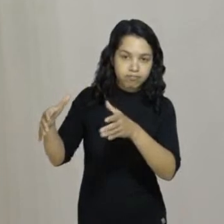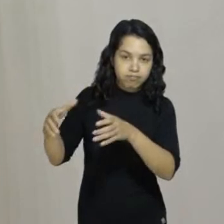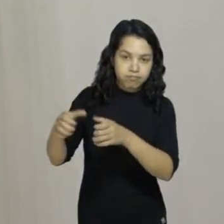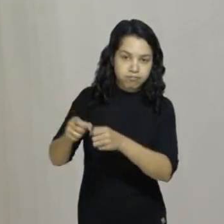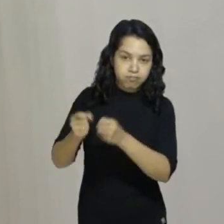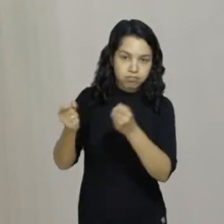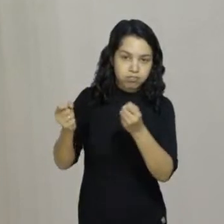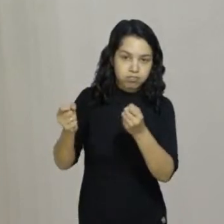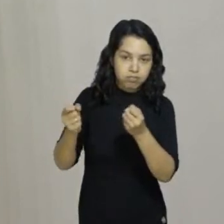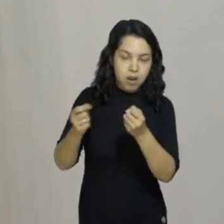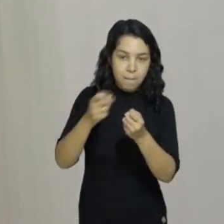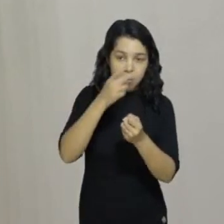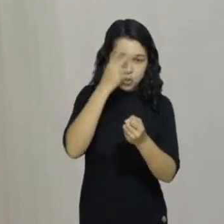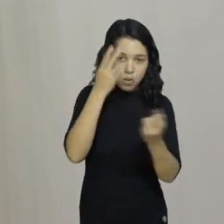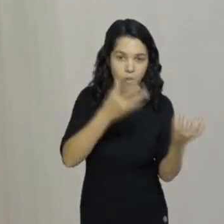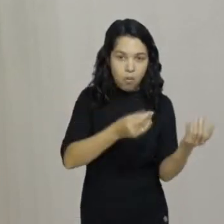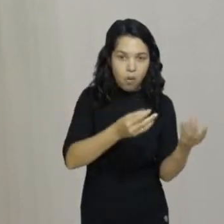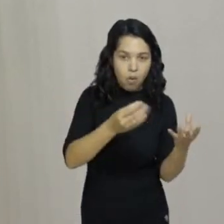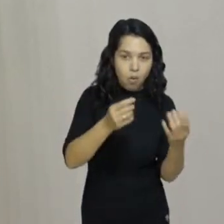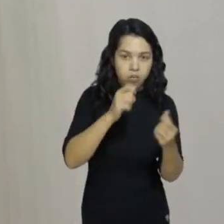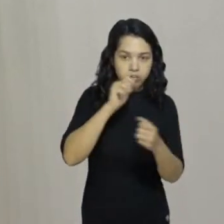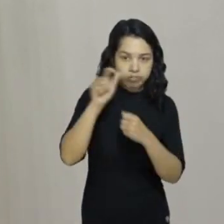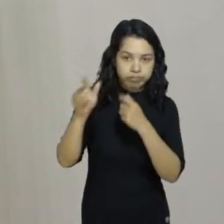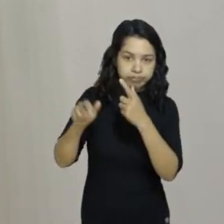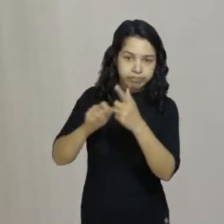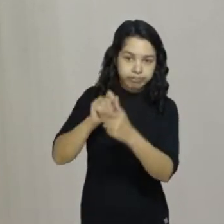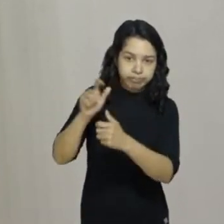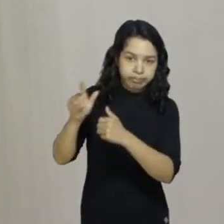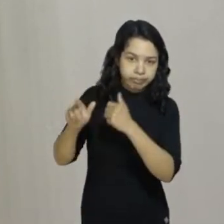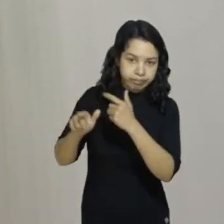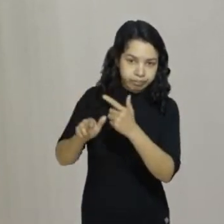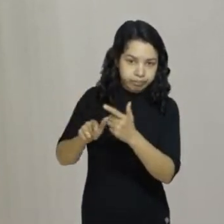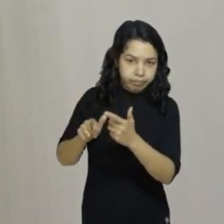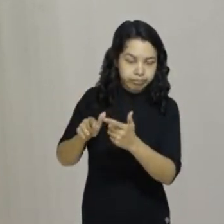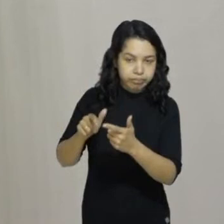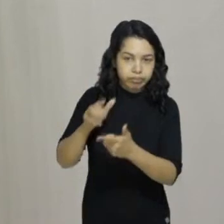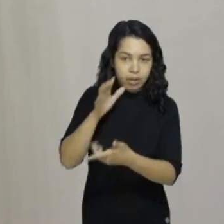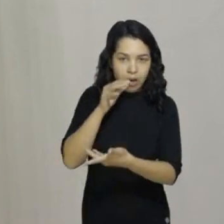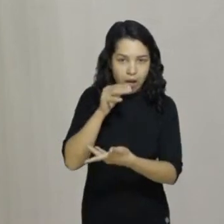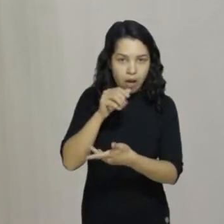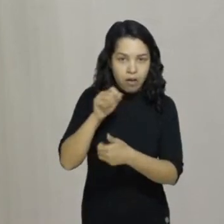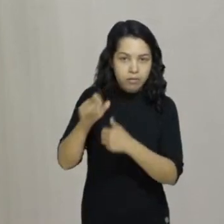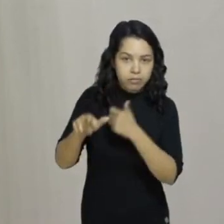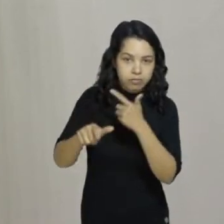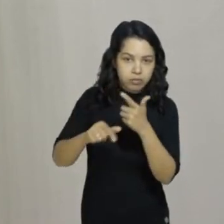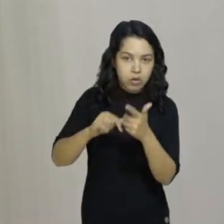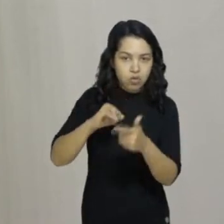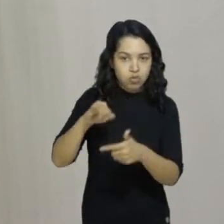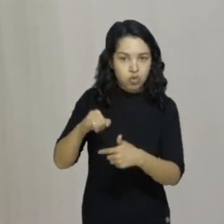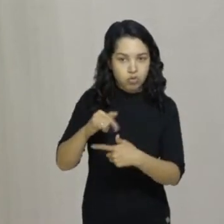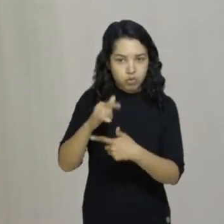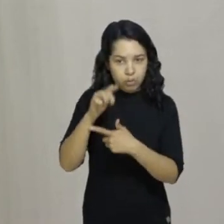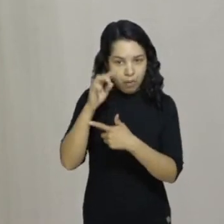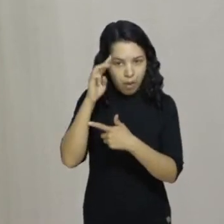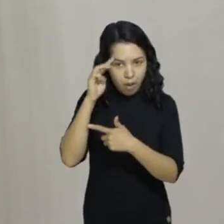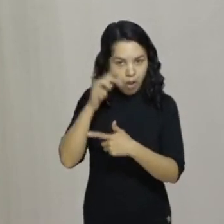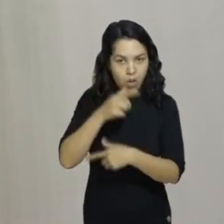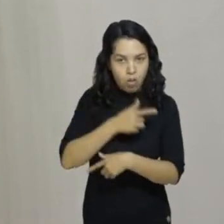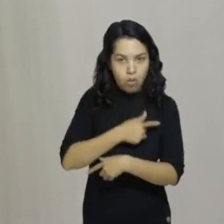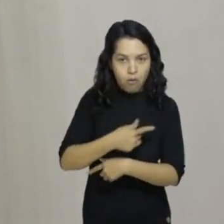casan criticando o governador Jorginho Mello o governo como um